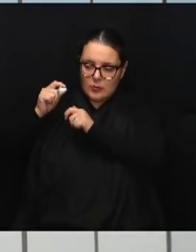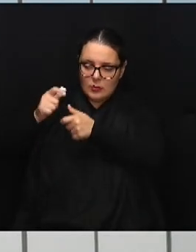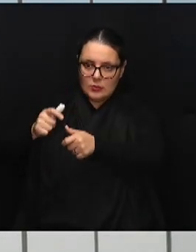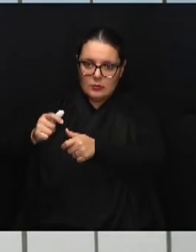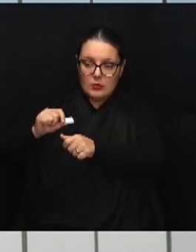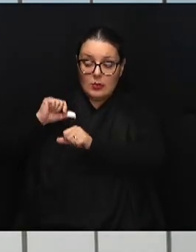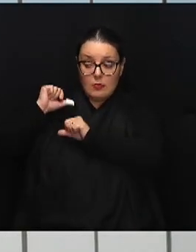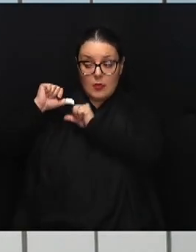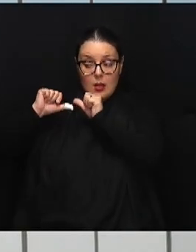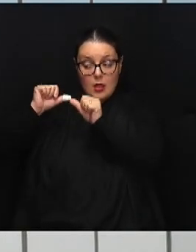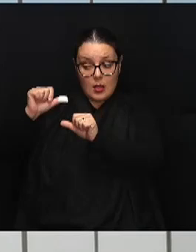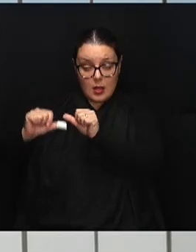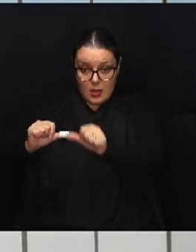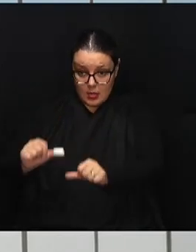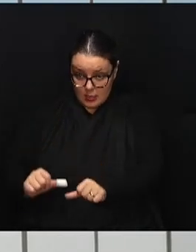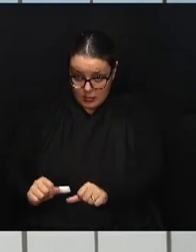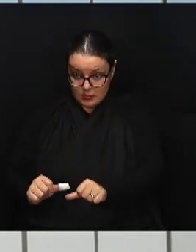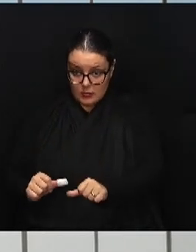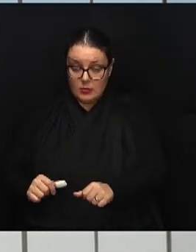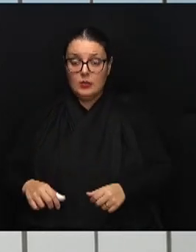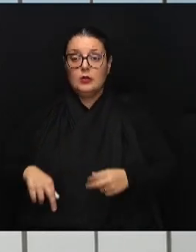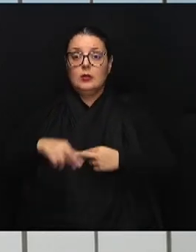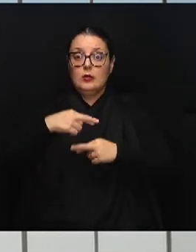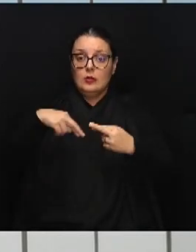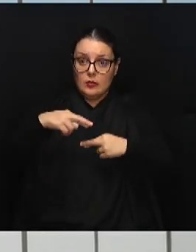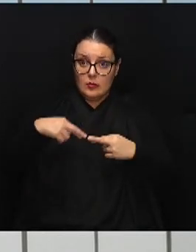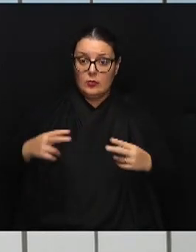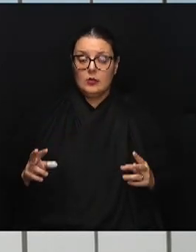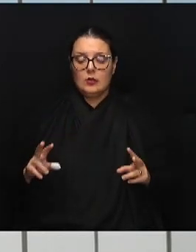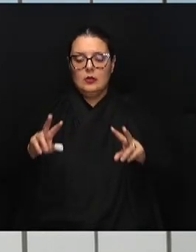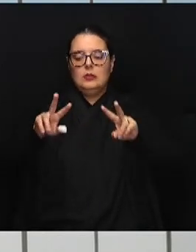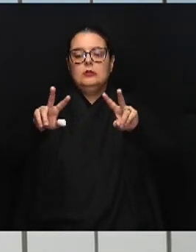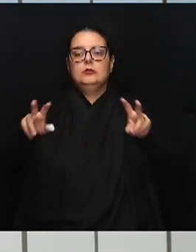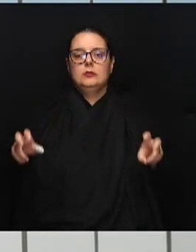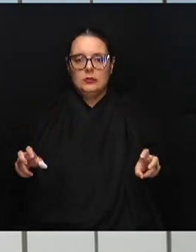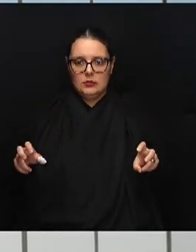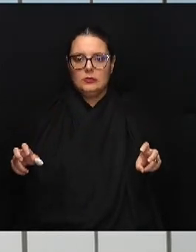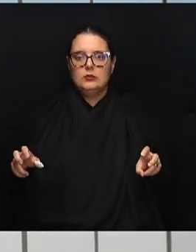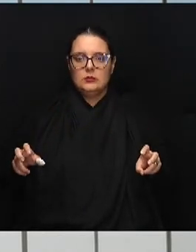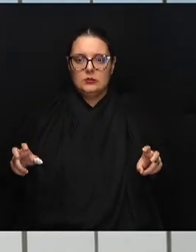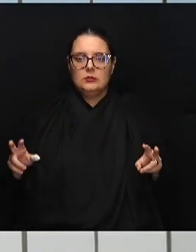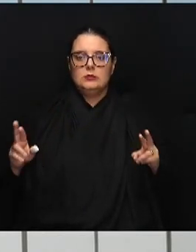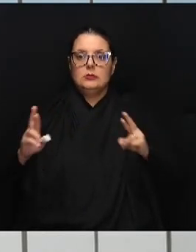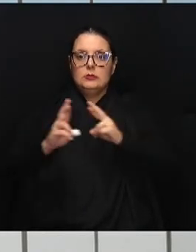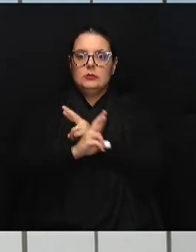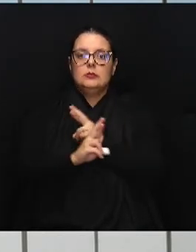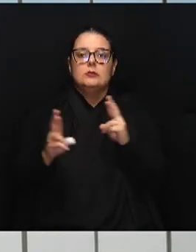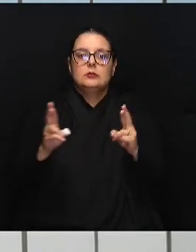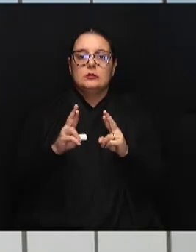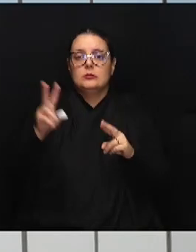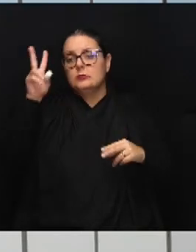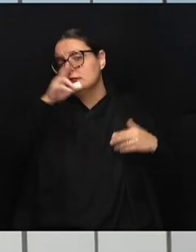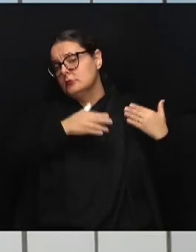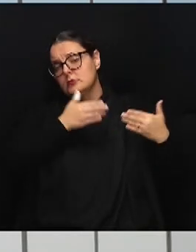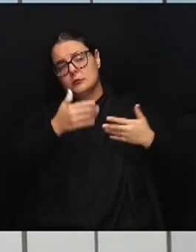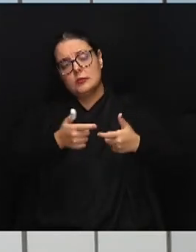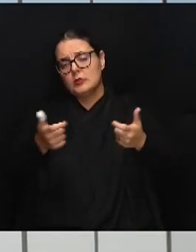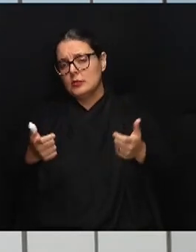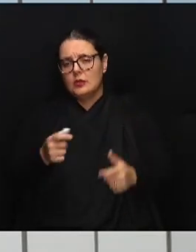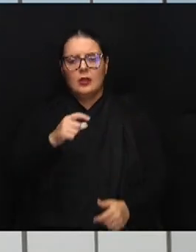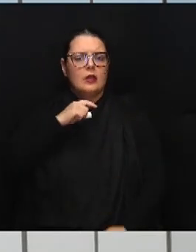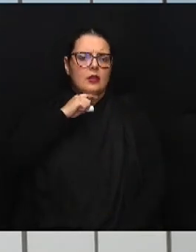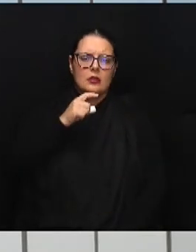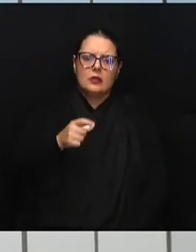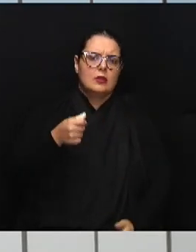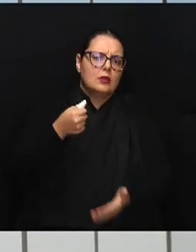que vem mudando sobre os relacionamentos, ela é uma mudança histórica muito grande. Ninguém é obrigado a